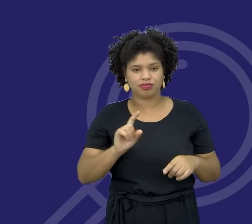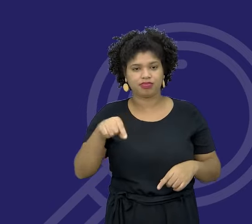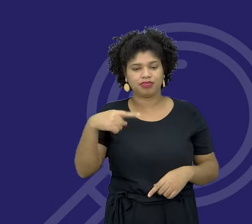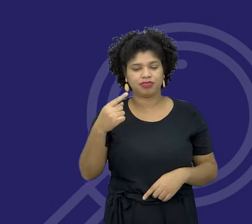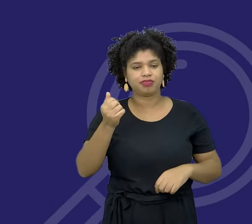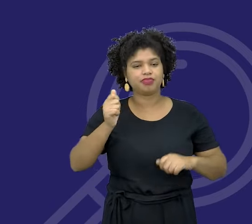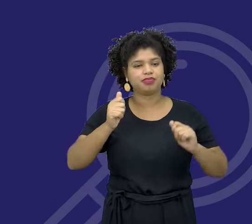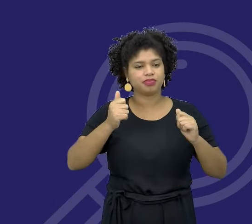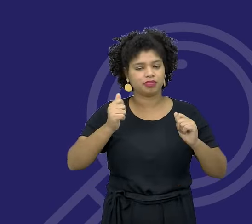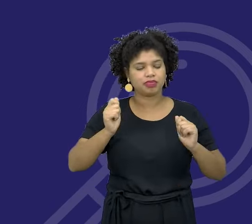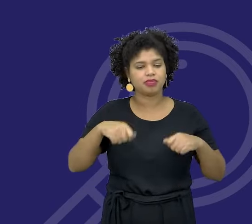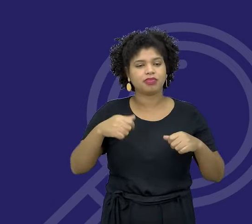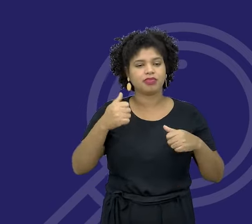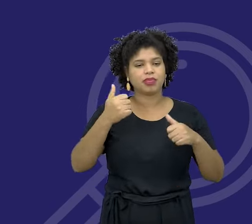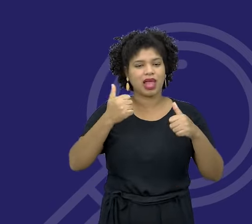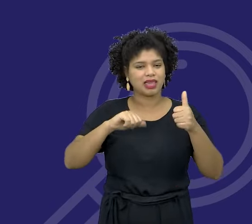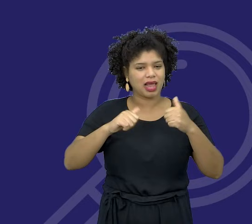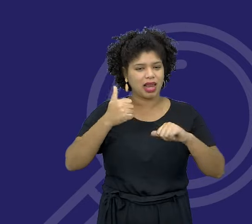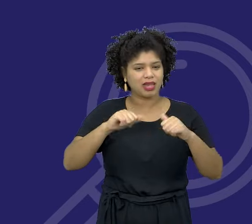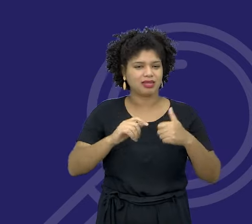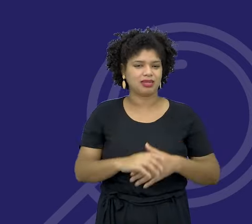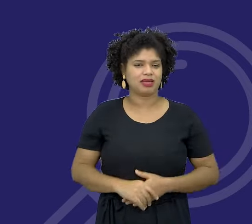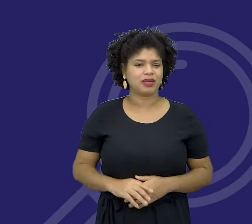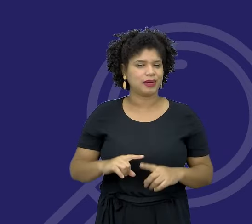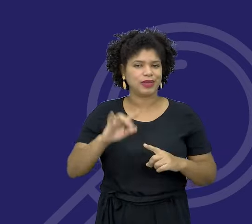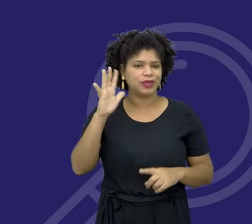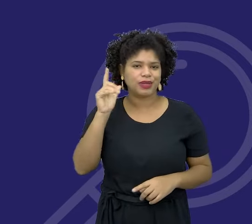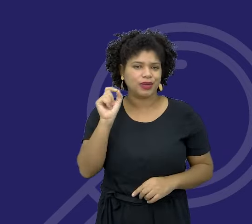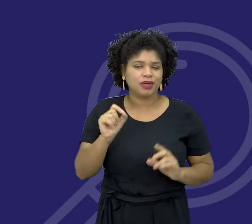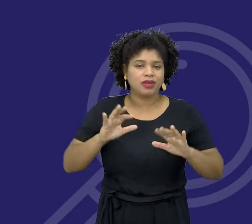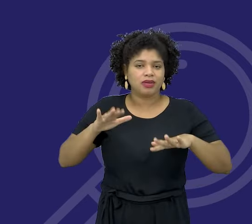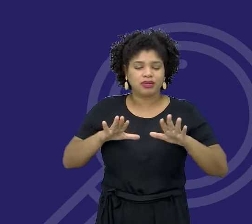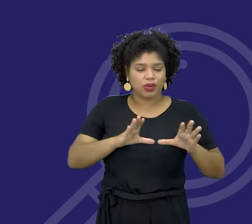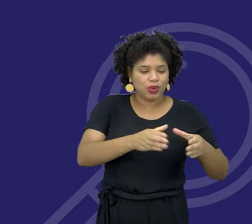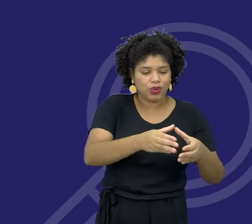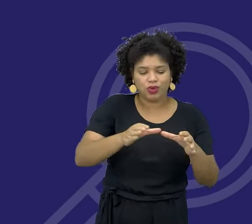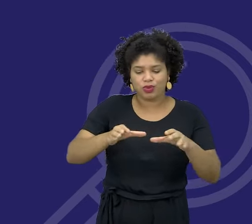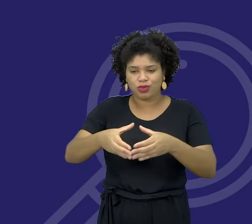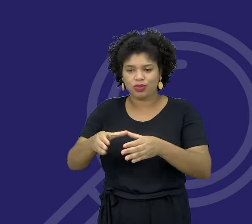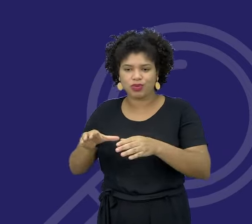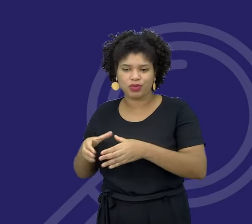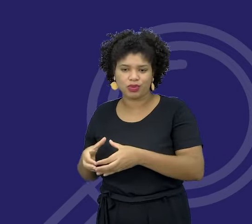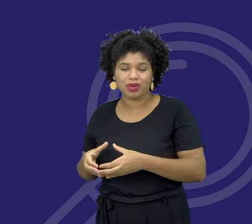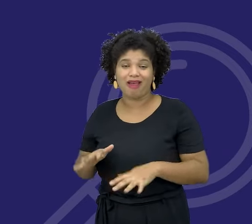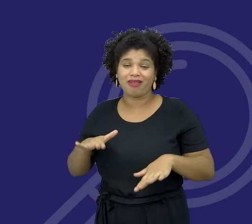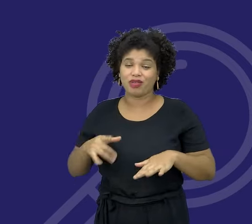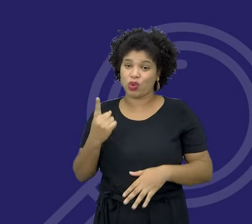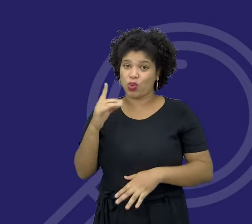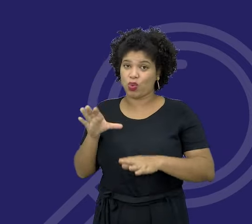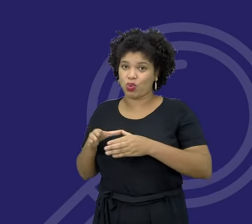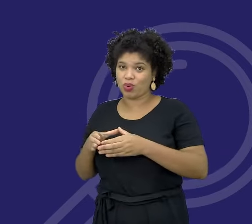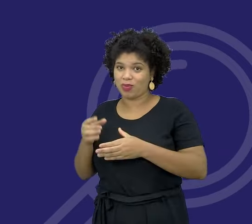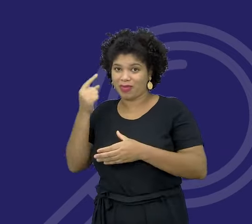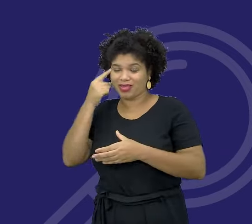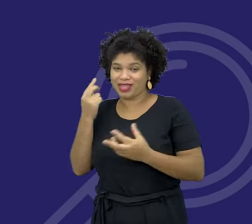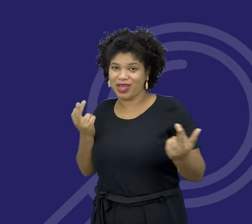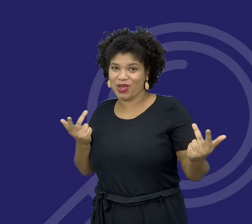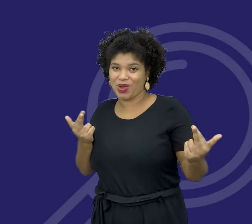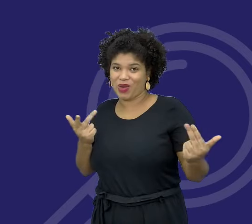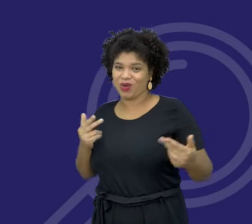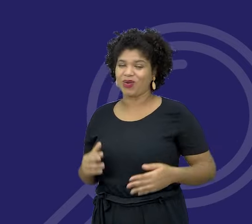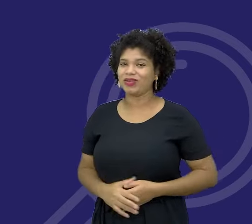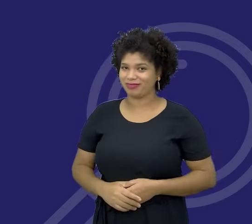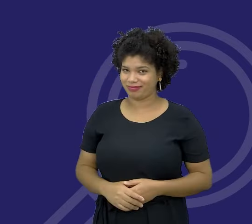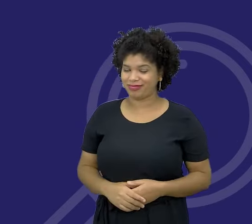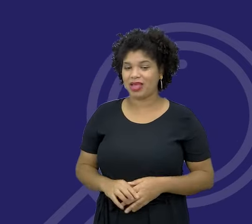análise e discussão da turma. Porque o que pode acontecer? Tem vários grupos. Às vezes um grupo pensa igual ao outro, mas